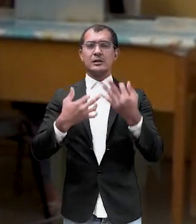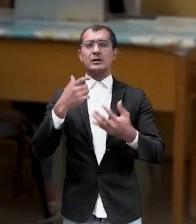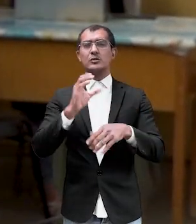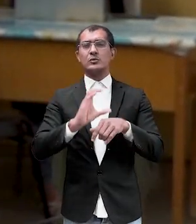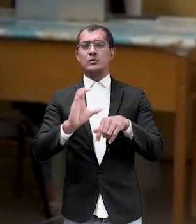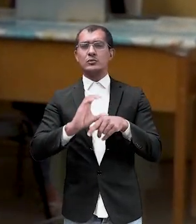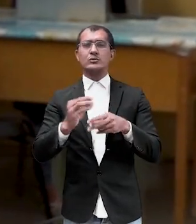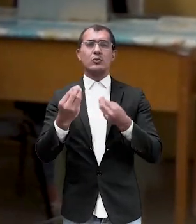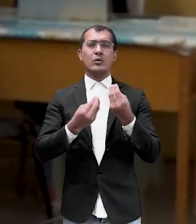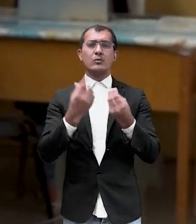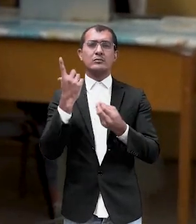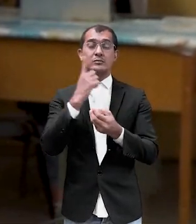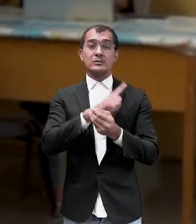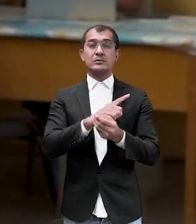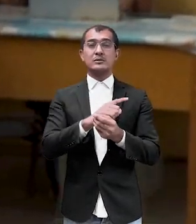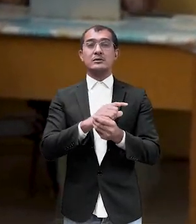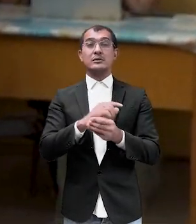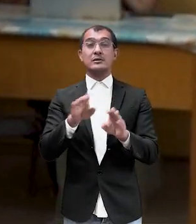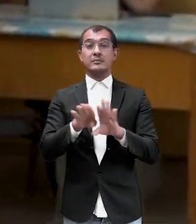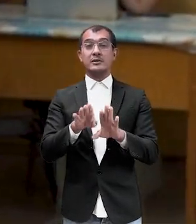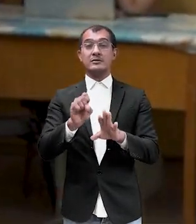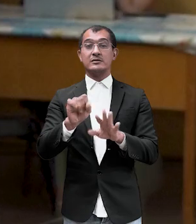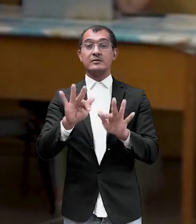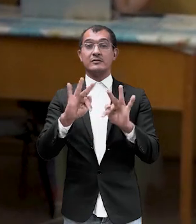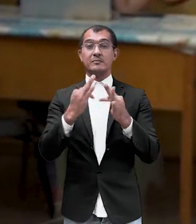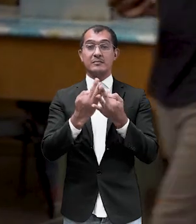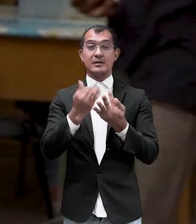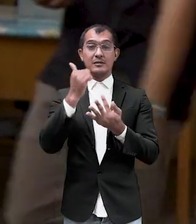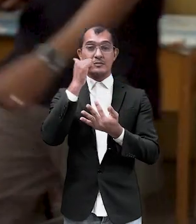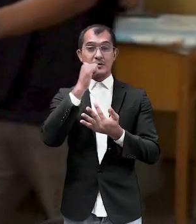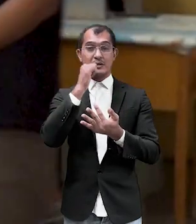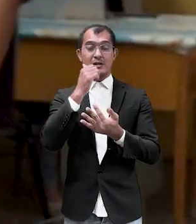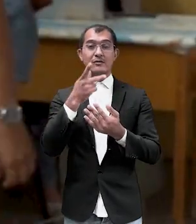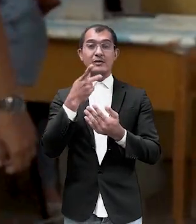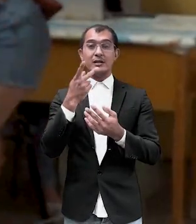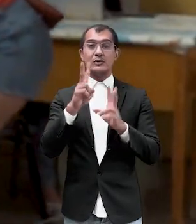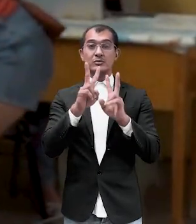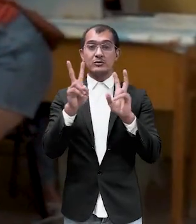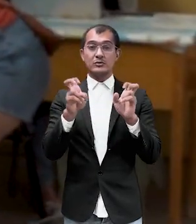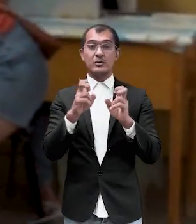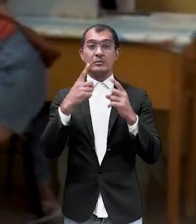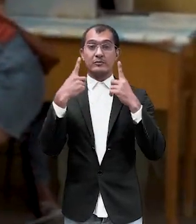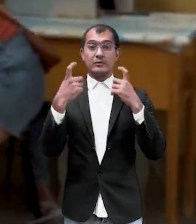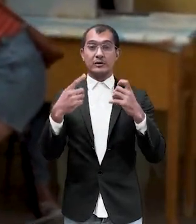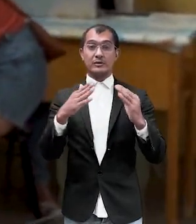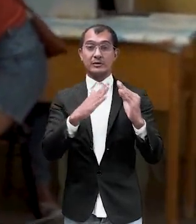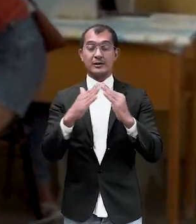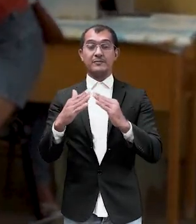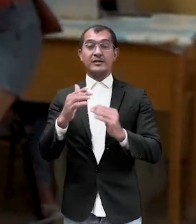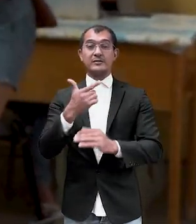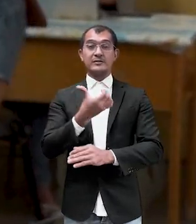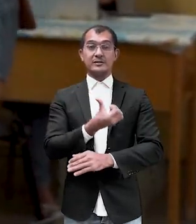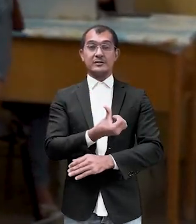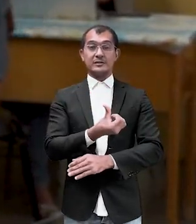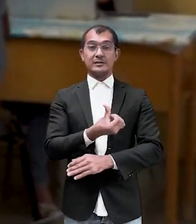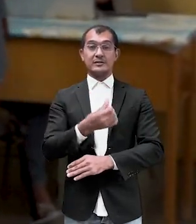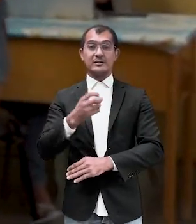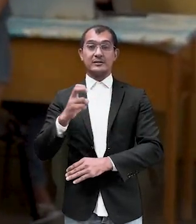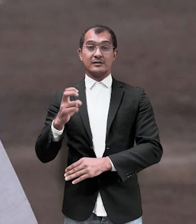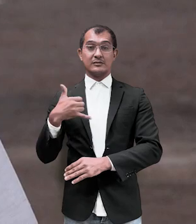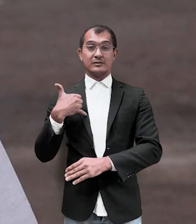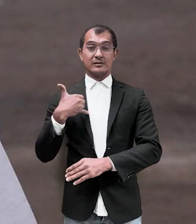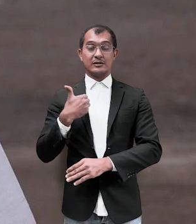família capacita falando dos cursos como acessar esses cursos ser família mulher né Falando de sobre a violência